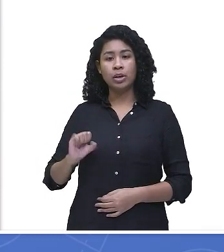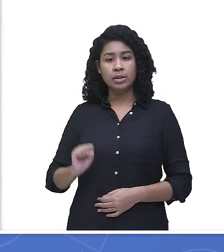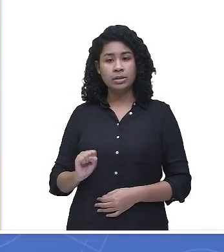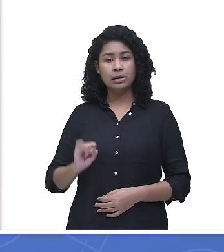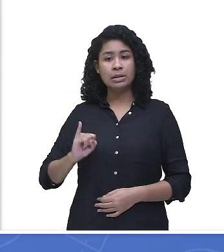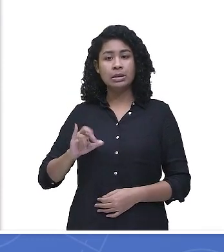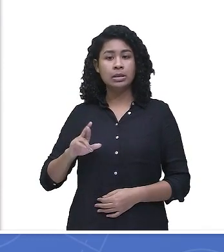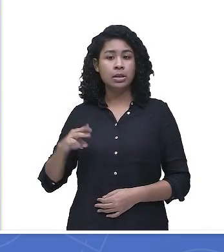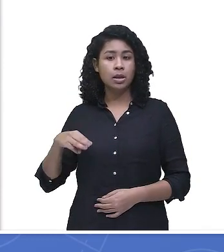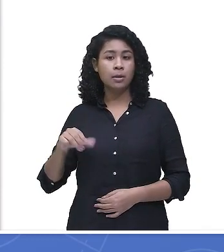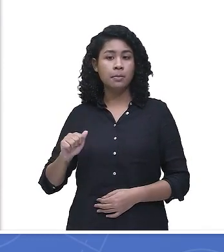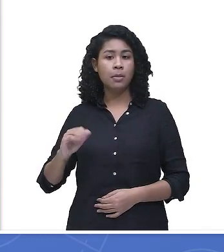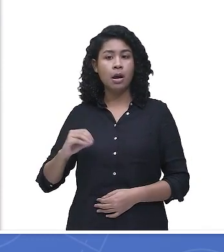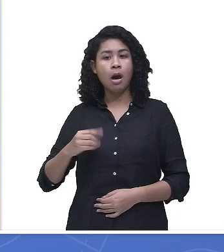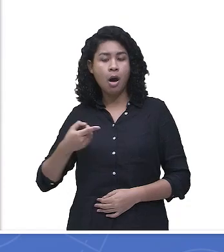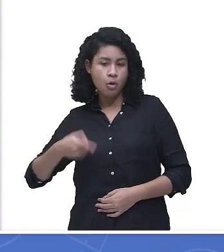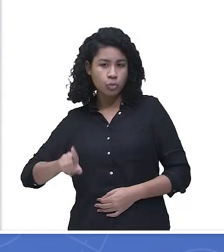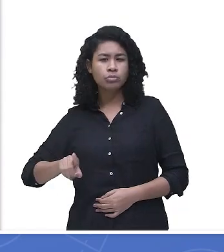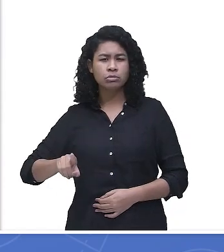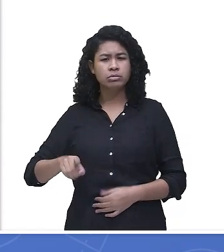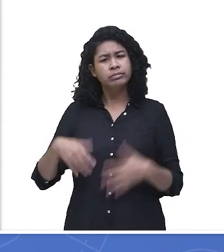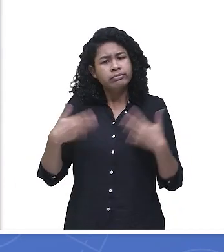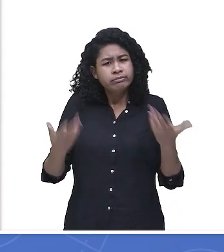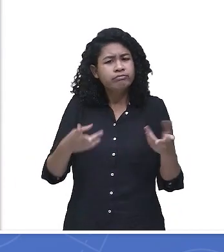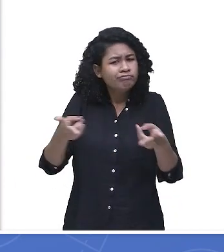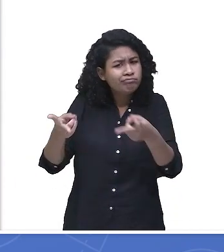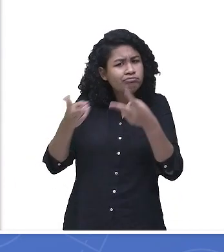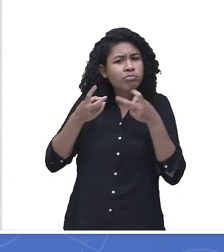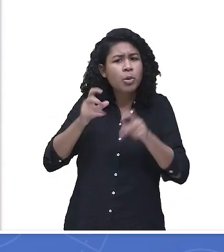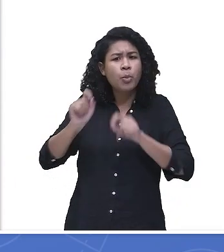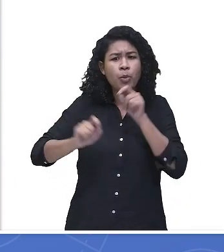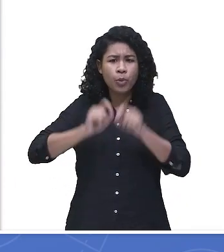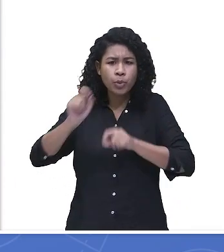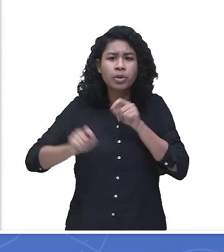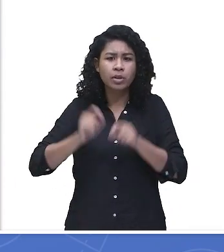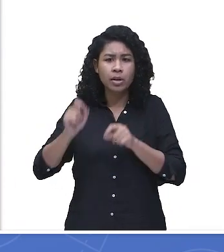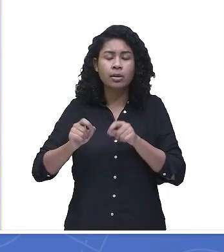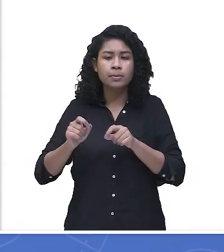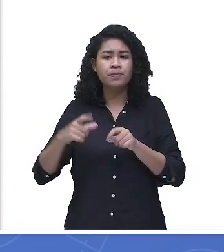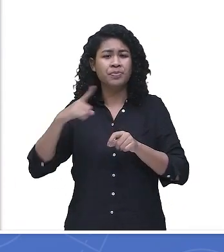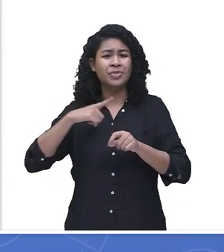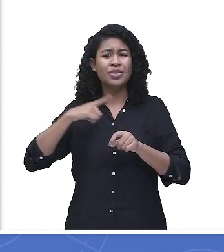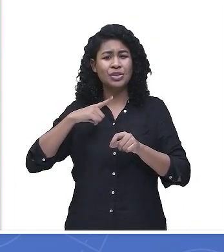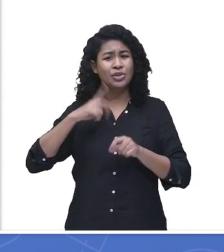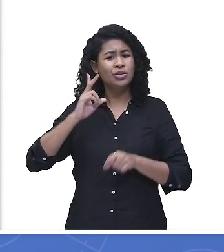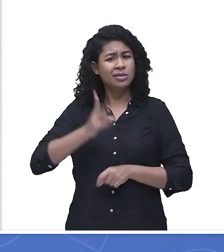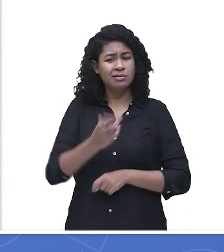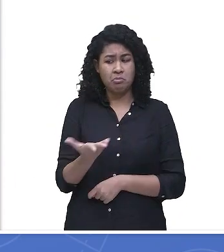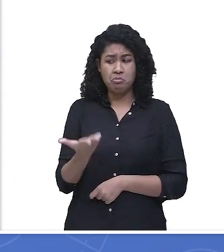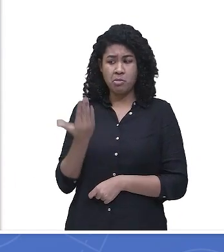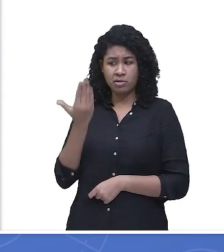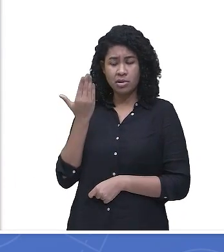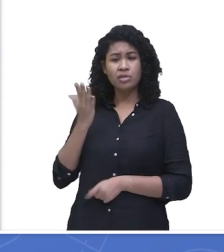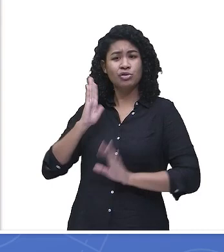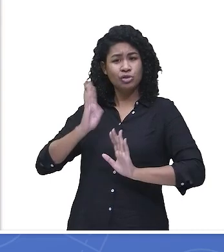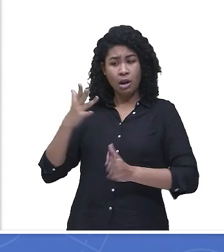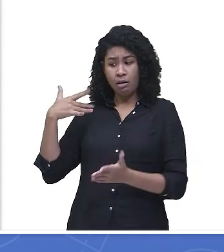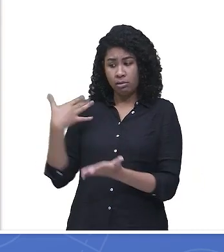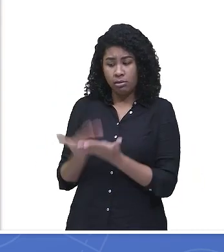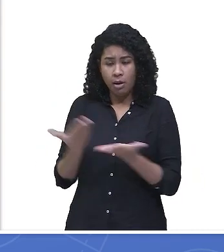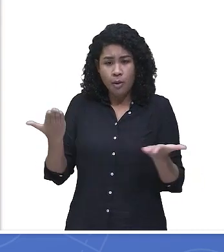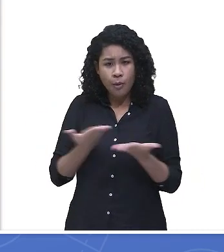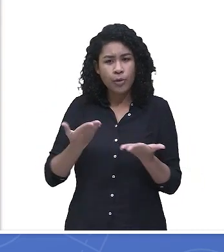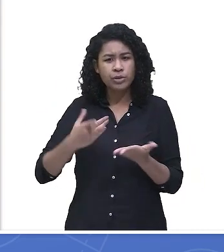Ratum, certo? Então, percebe que muito antes mesmo, desde que eu citei, nós já tínhamos romances diversificados,